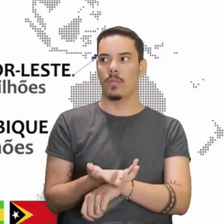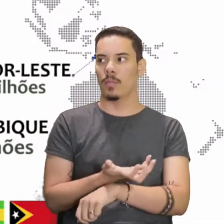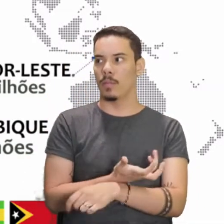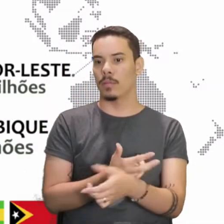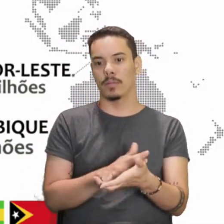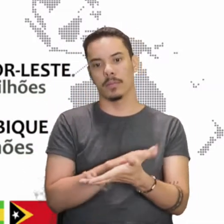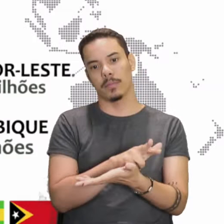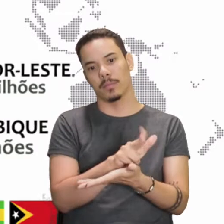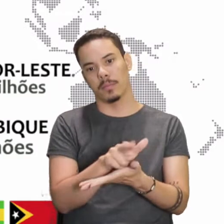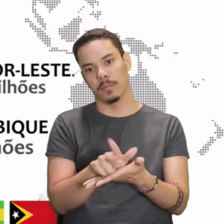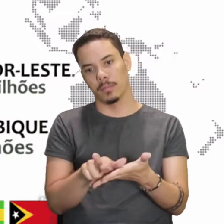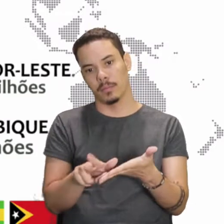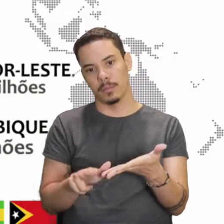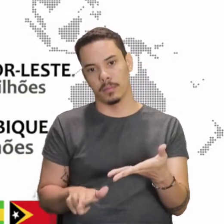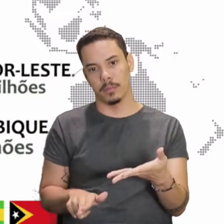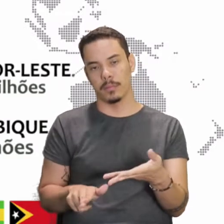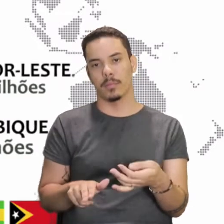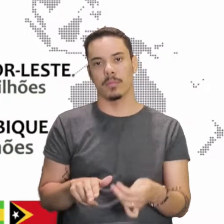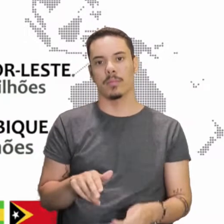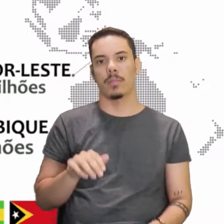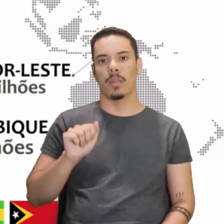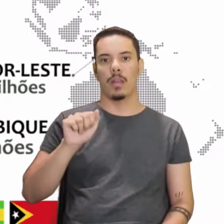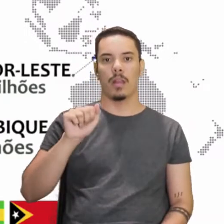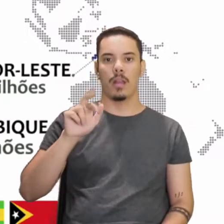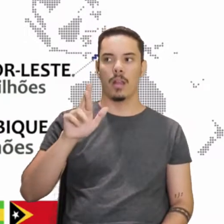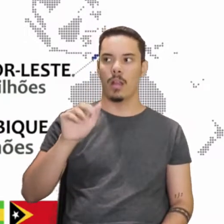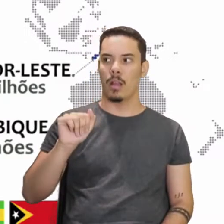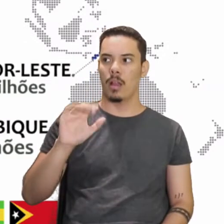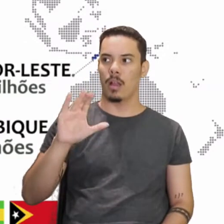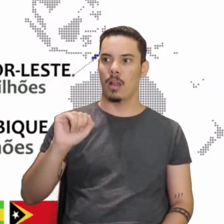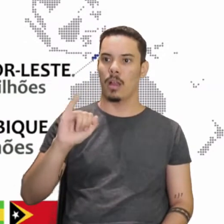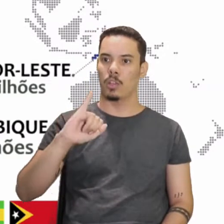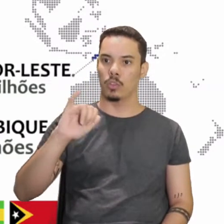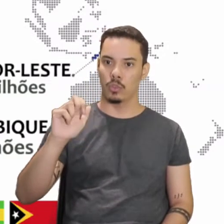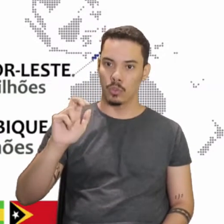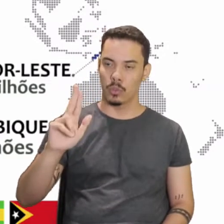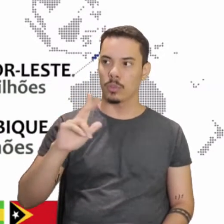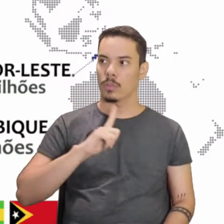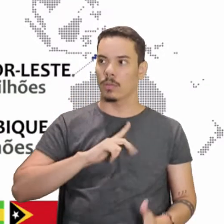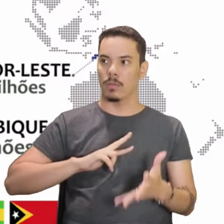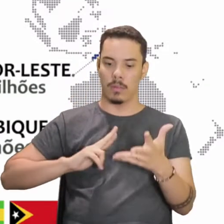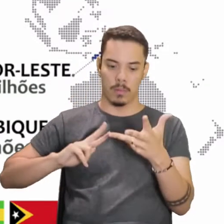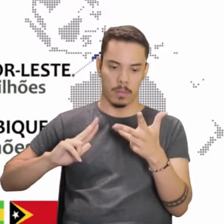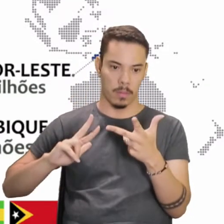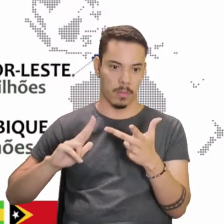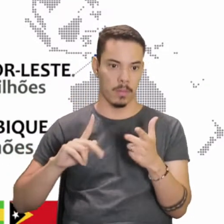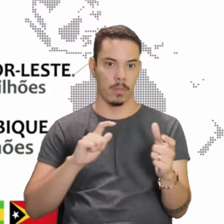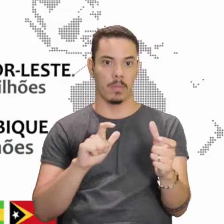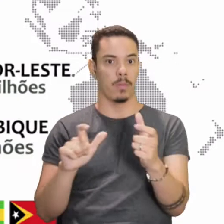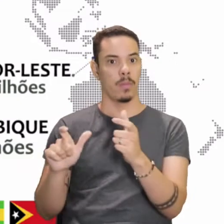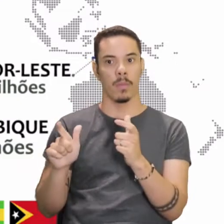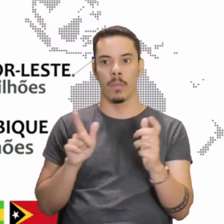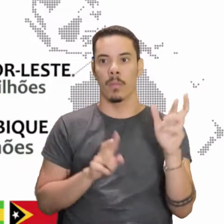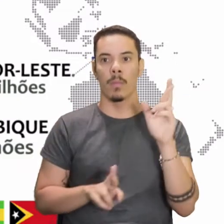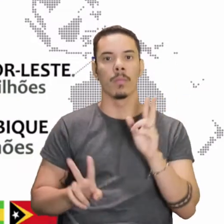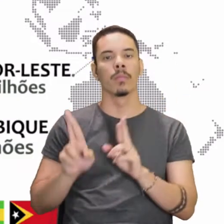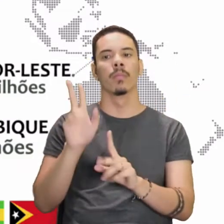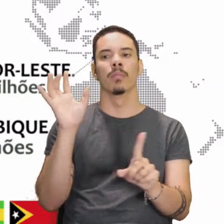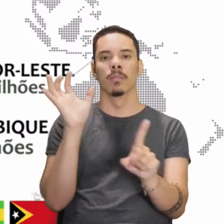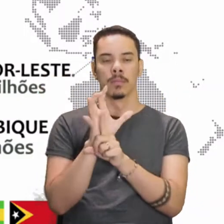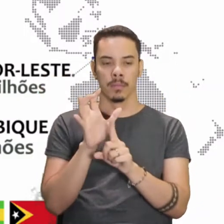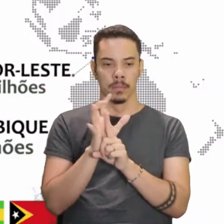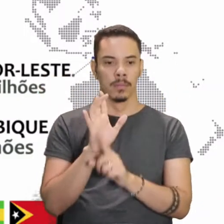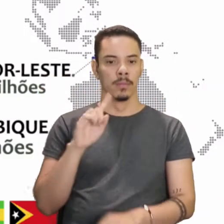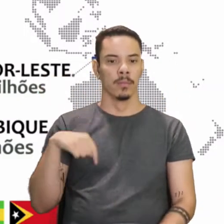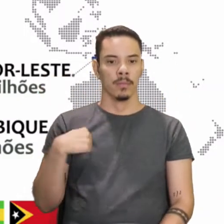são várias, Aracaju, né? Então são várias palavras e vários lugares diferentes que influenciaram o